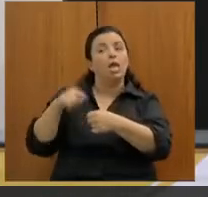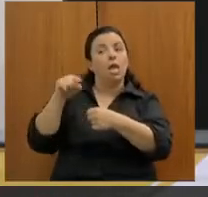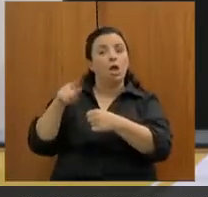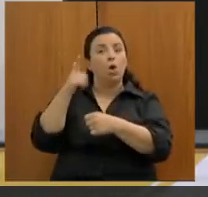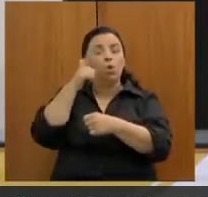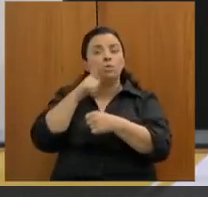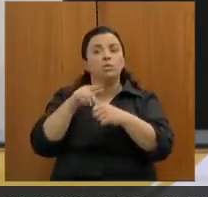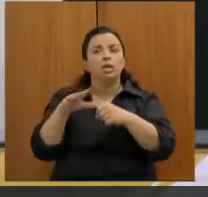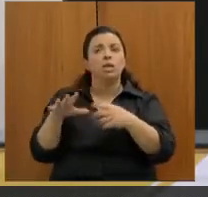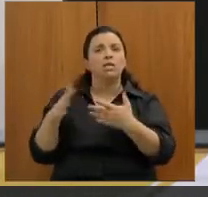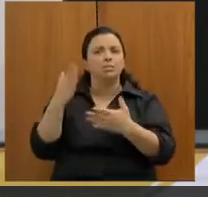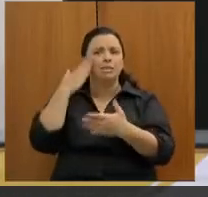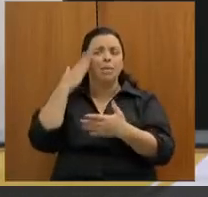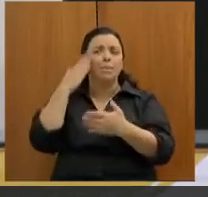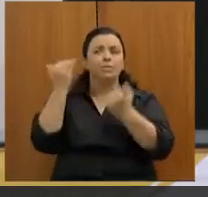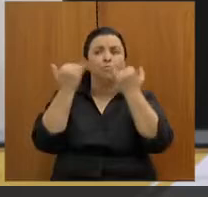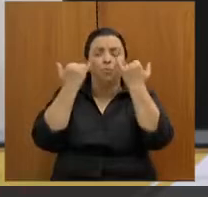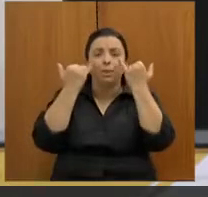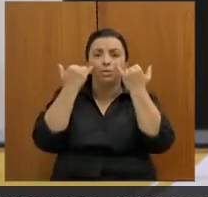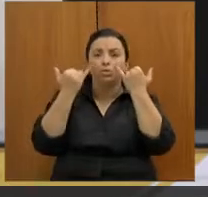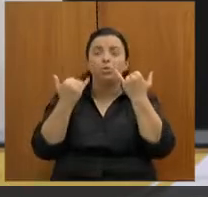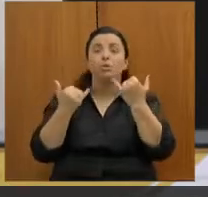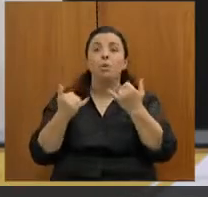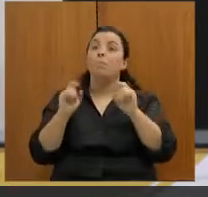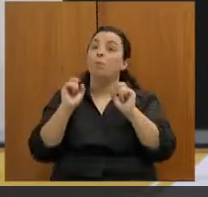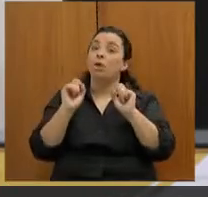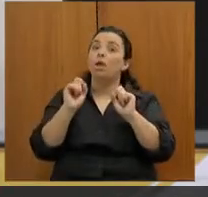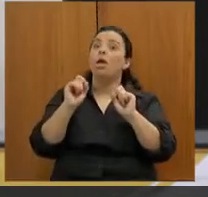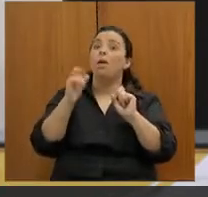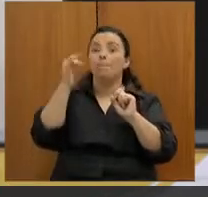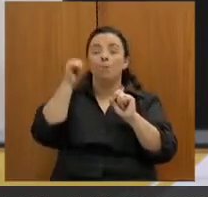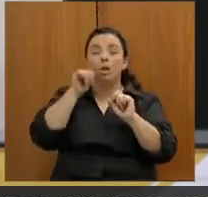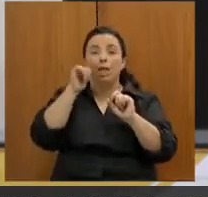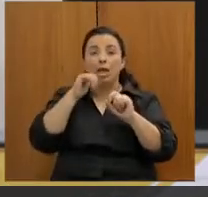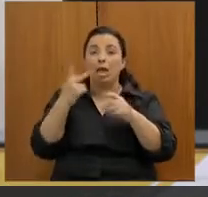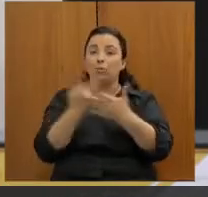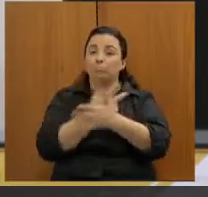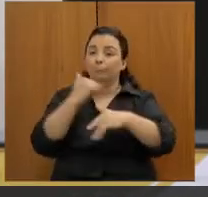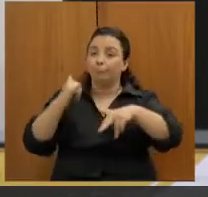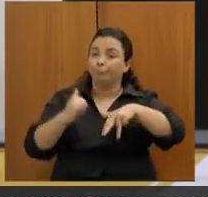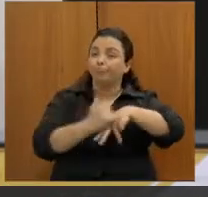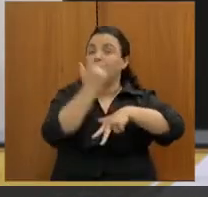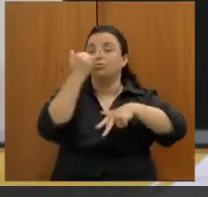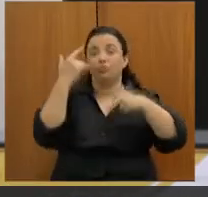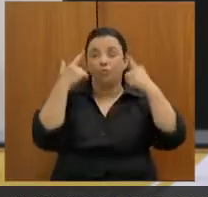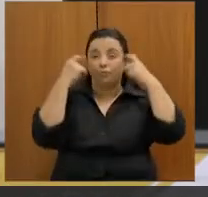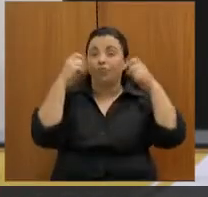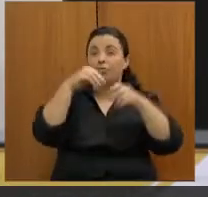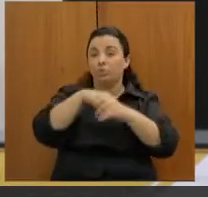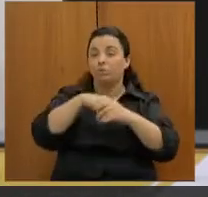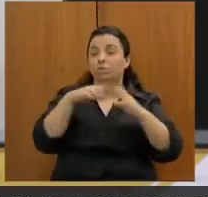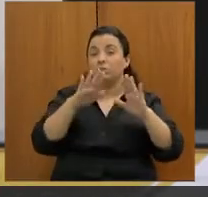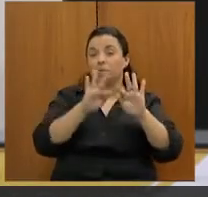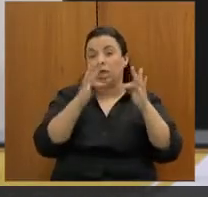para que todas as mulheres que ainda são vítimas de violência eu conheço um seus direitos e saibam onde e como pedir ajuda